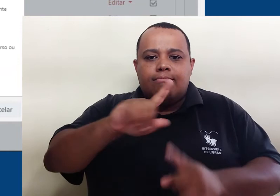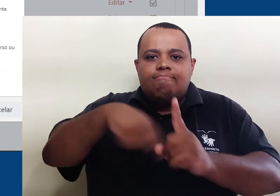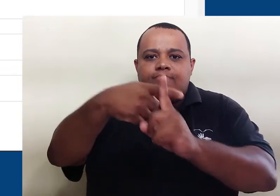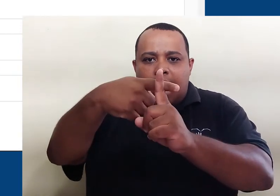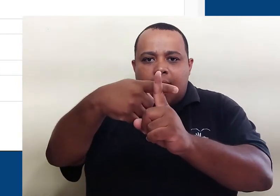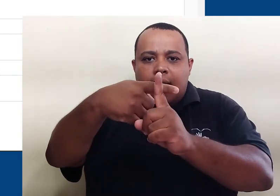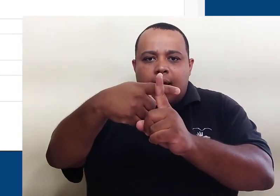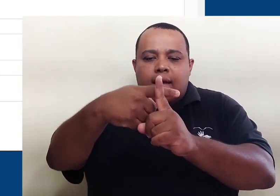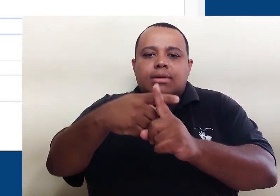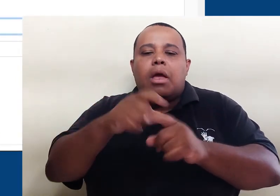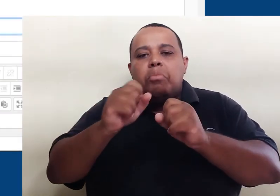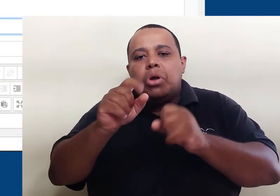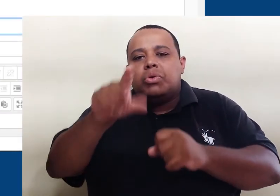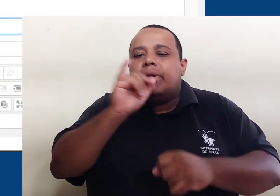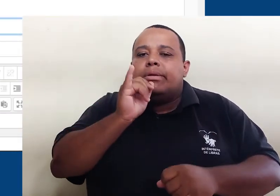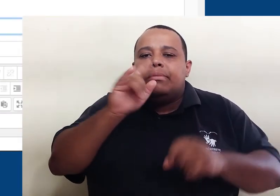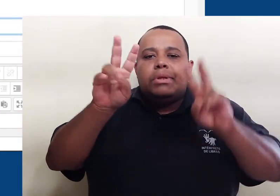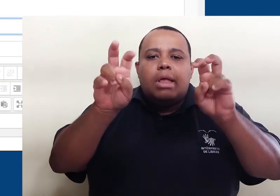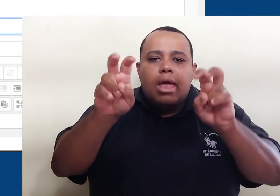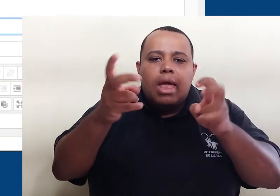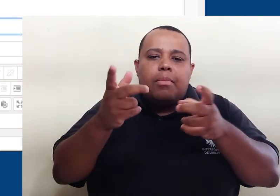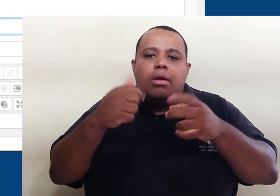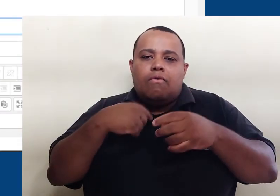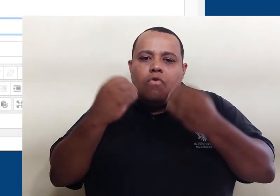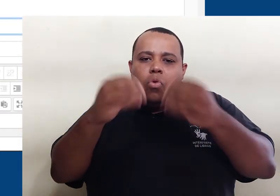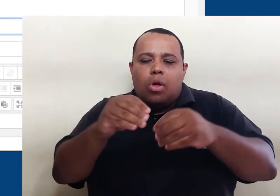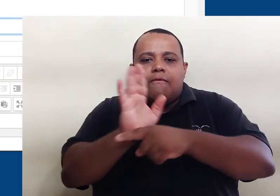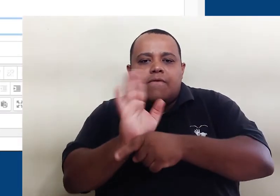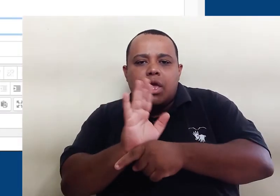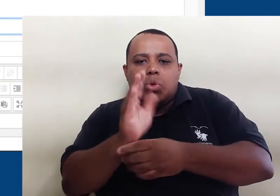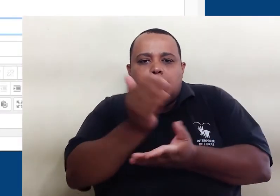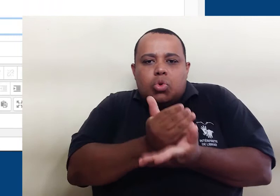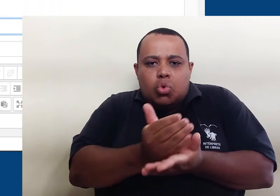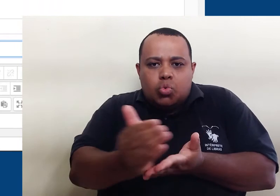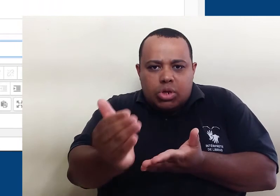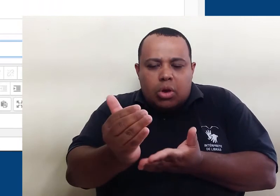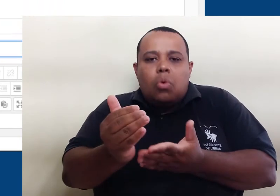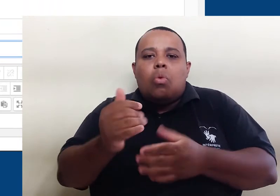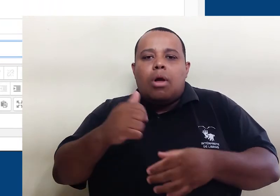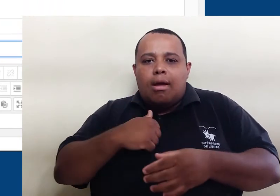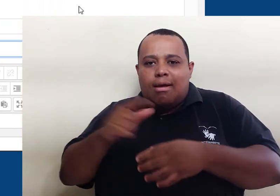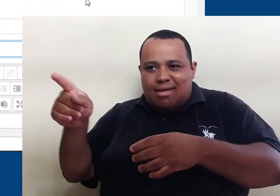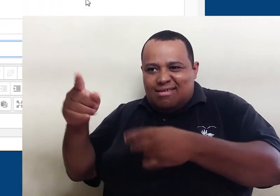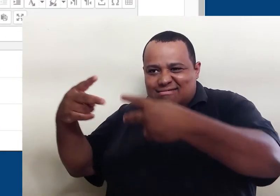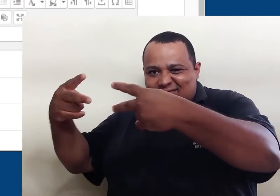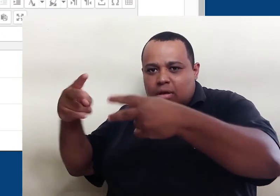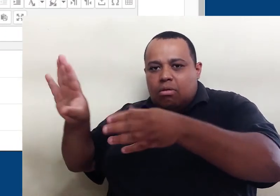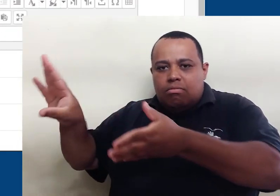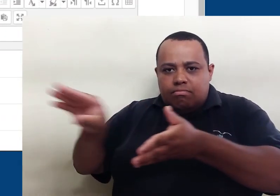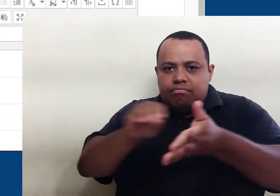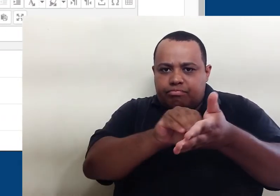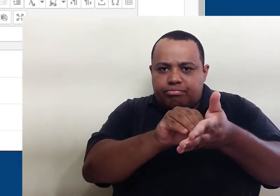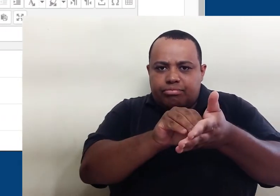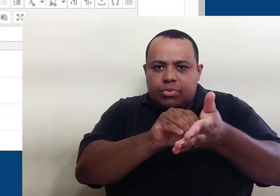adicionar. Eu posso colocar um título aqui, vou colocar vídeo introdução. Coloco a minha URL e